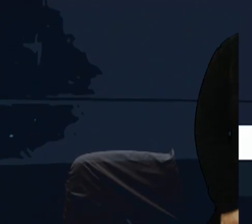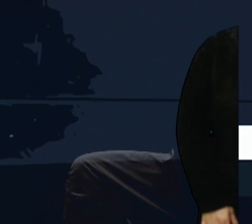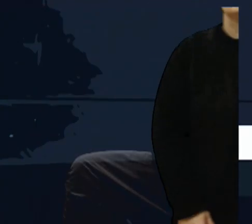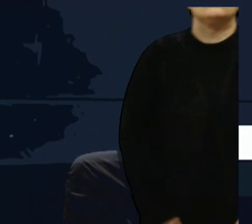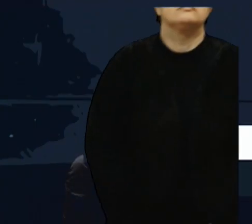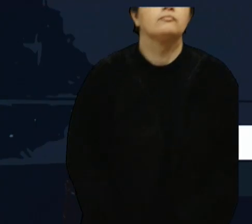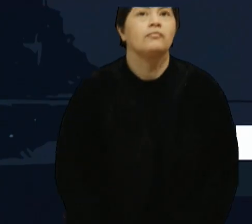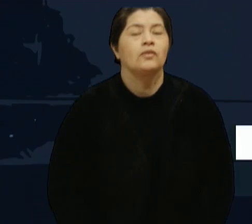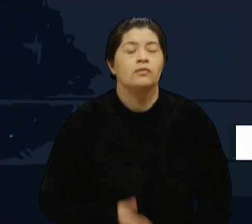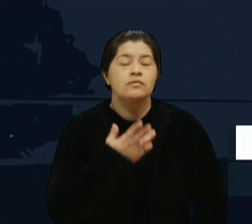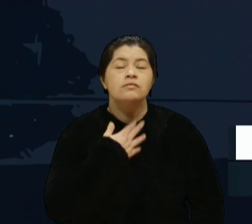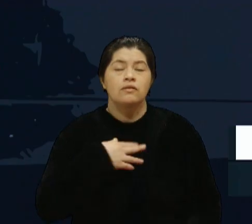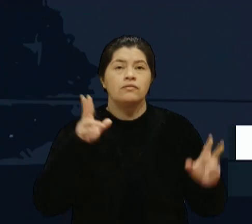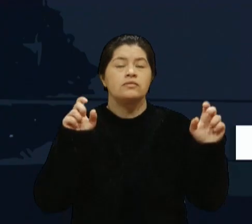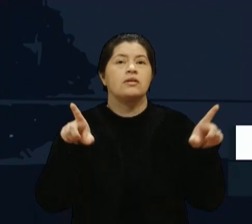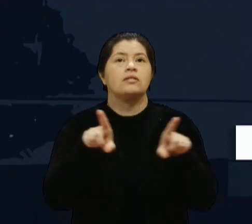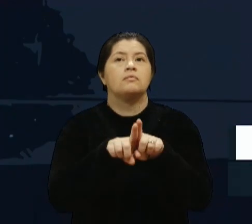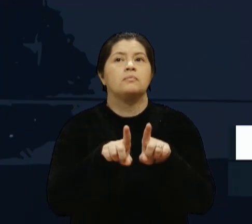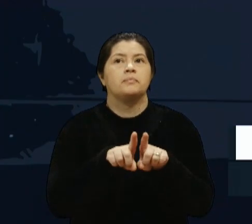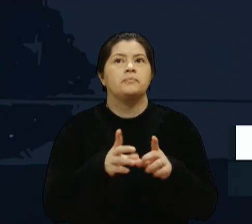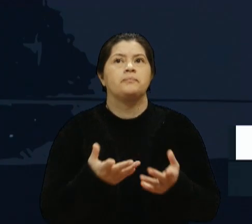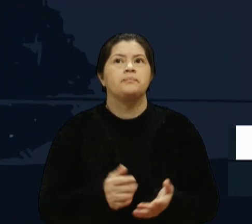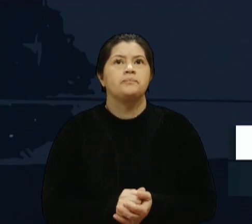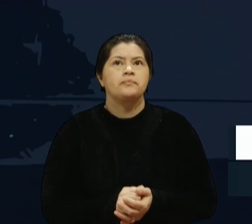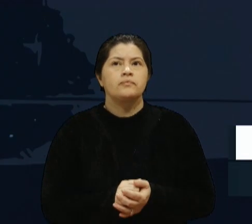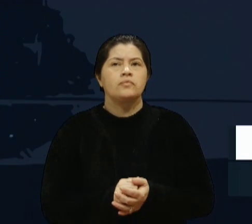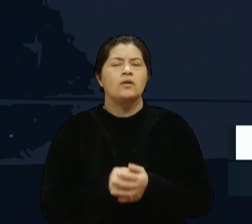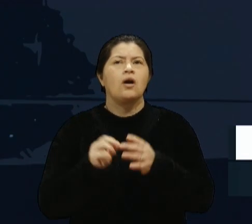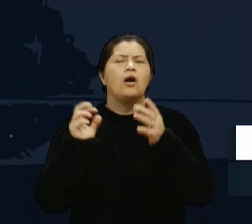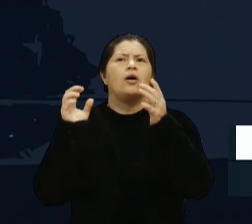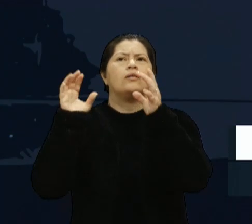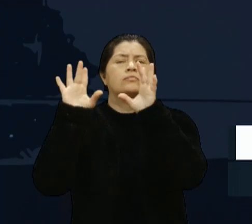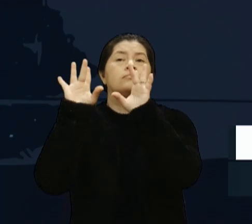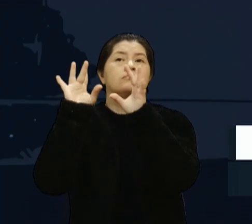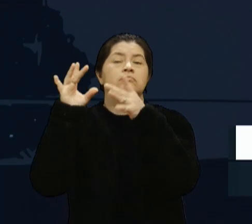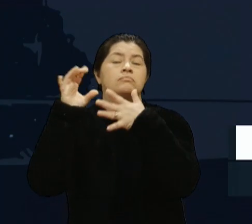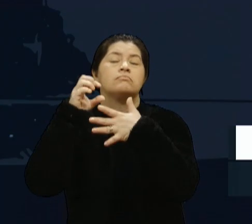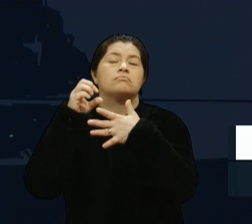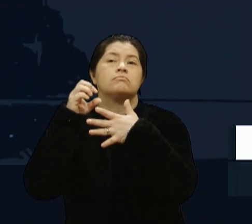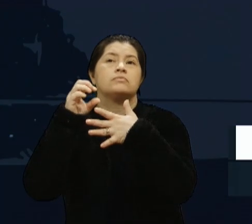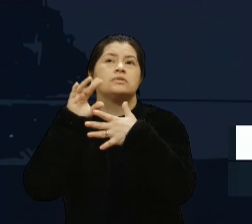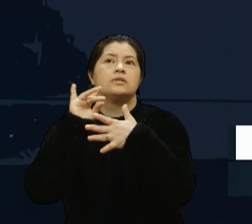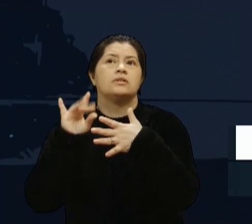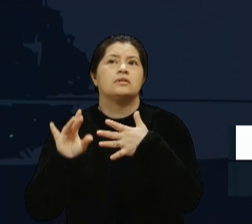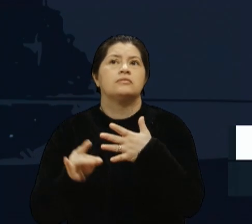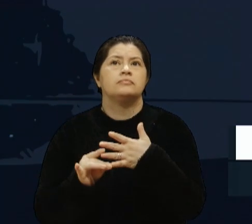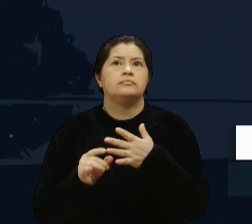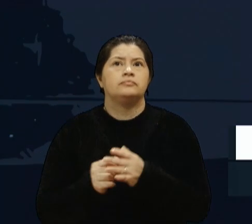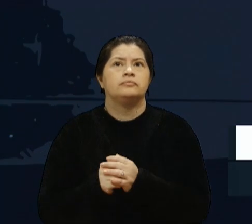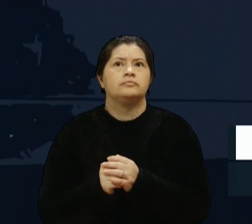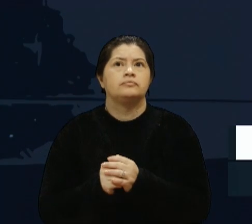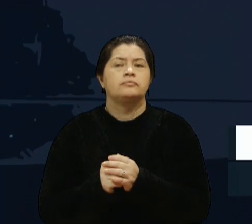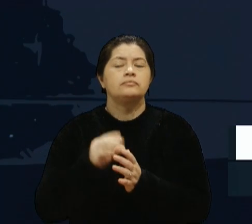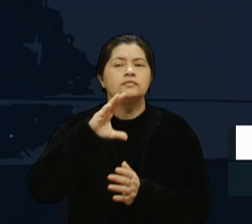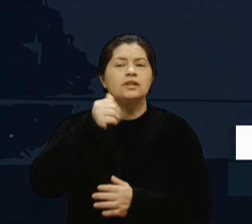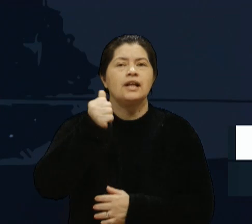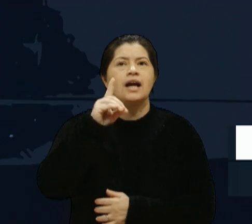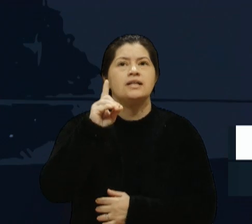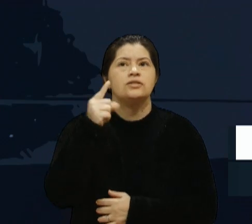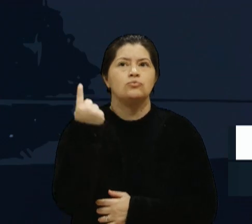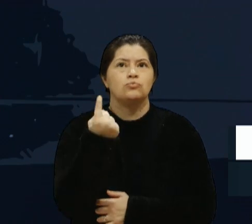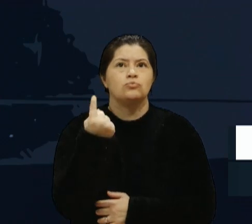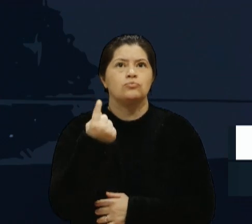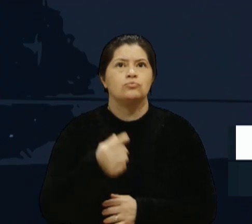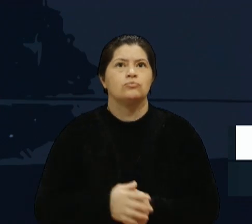Gostaria de frisar bastante esse detalhe aqui, ó. O nosso CAD único. Inclusive, hoje